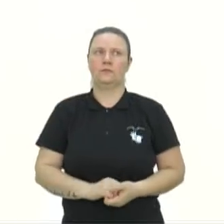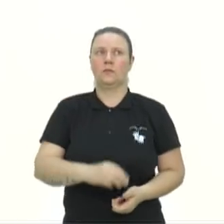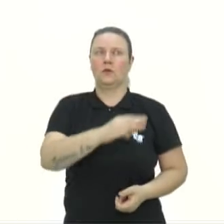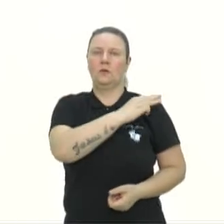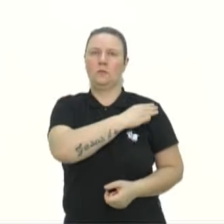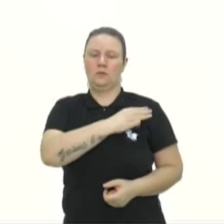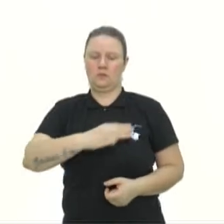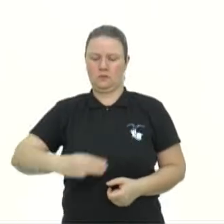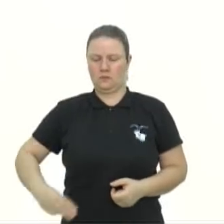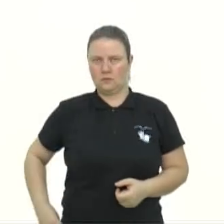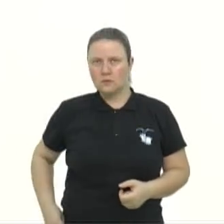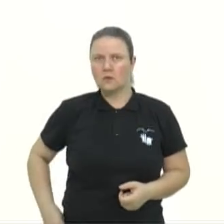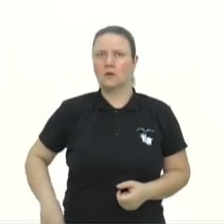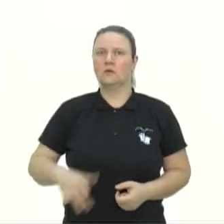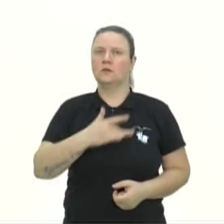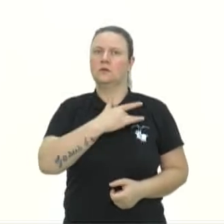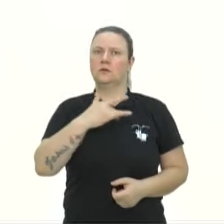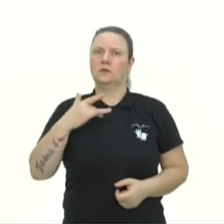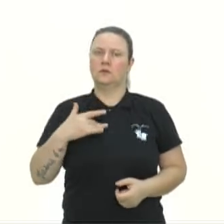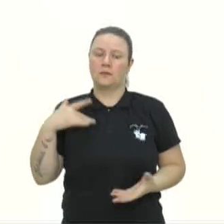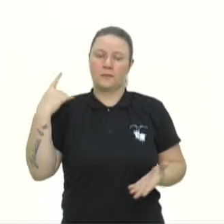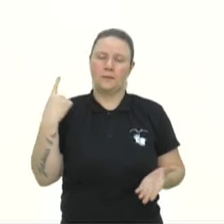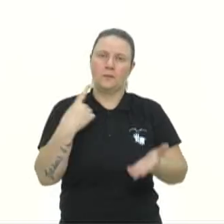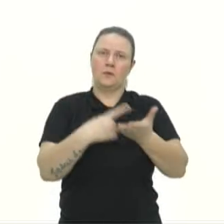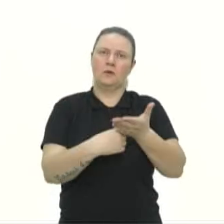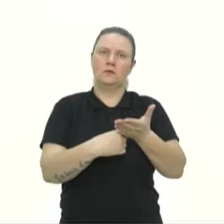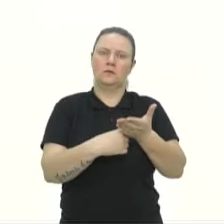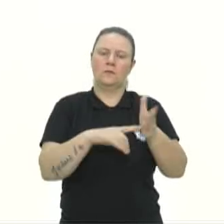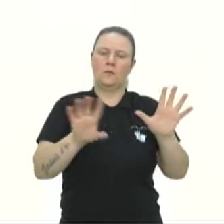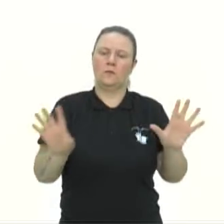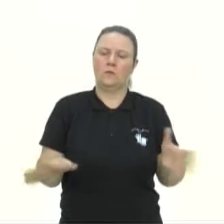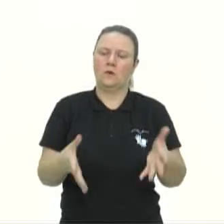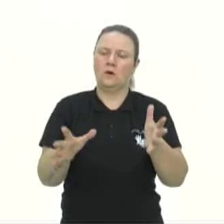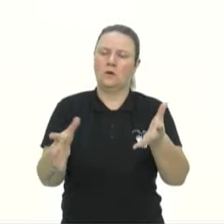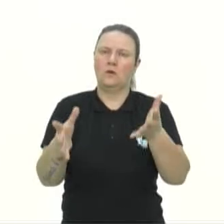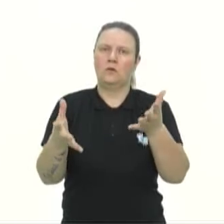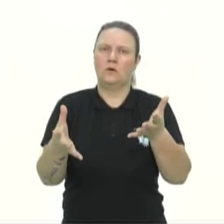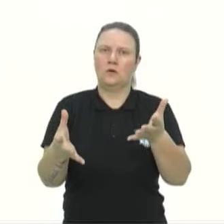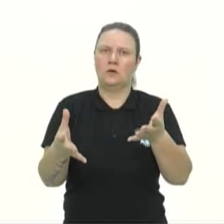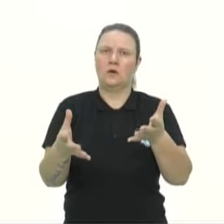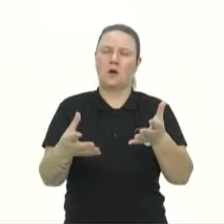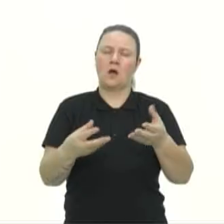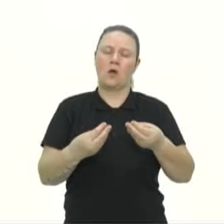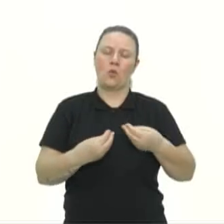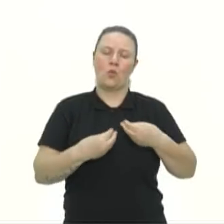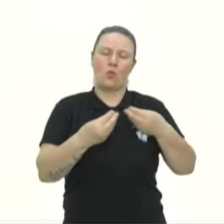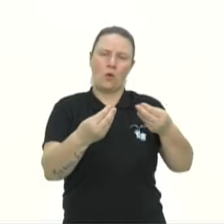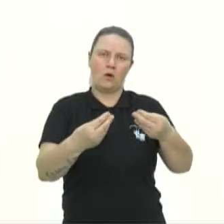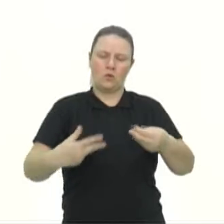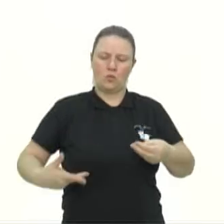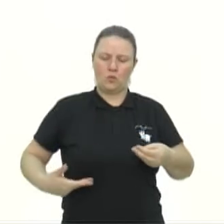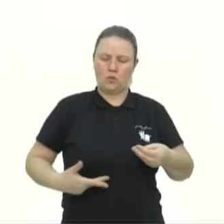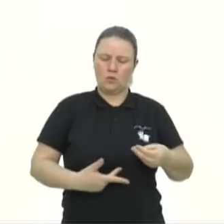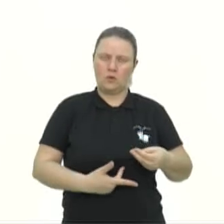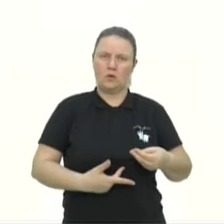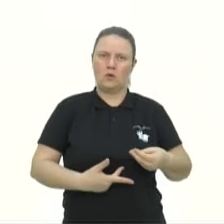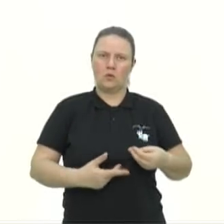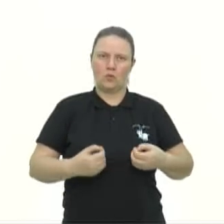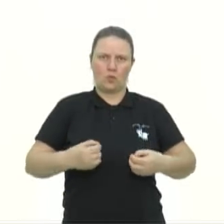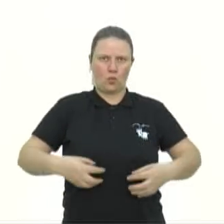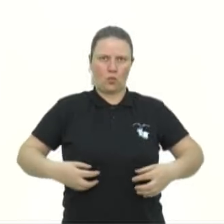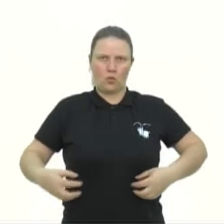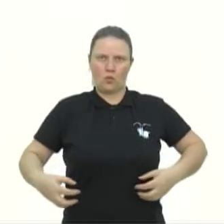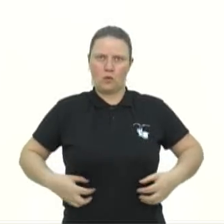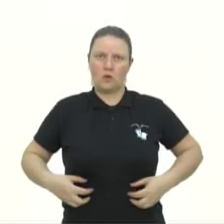da Saúde lança campanha para aumentar doações de órgãos que caíram 40% com